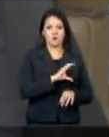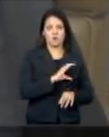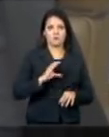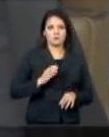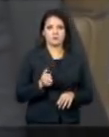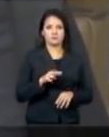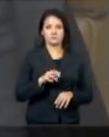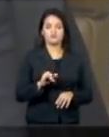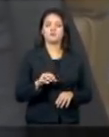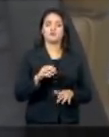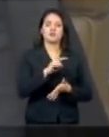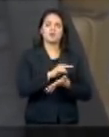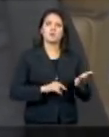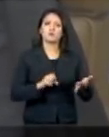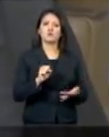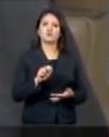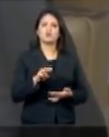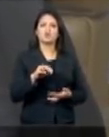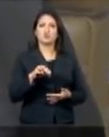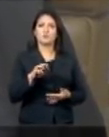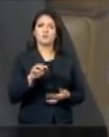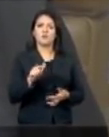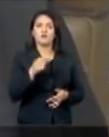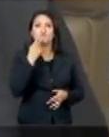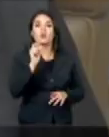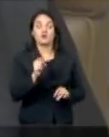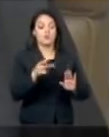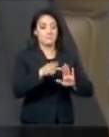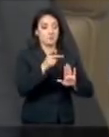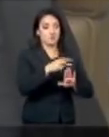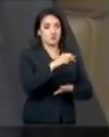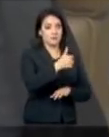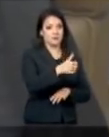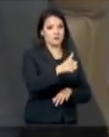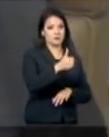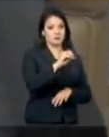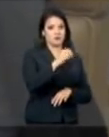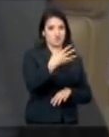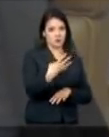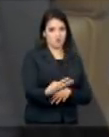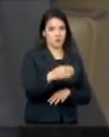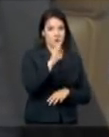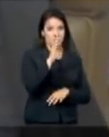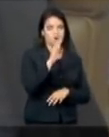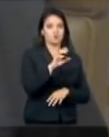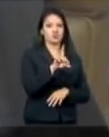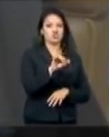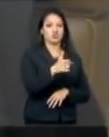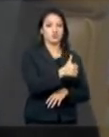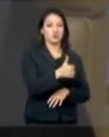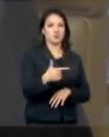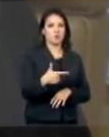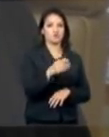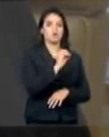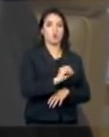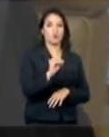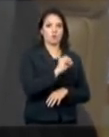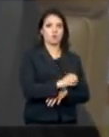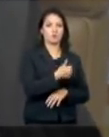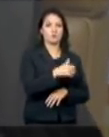conteúdo as kussa portaria 1.104 de 12 de outubro de 1964